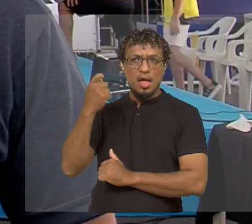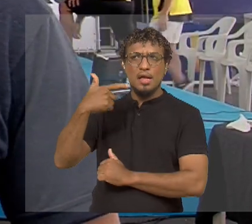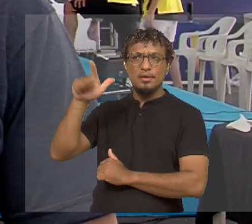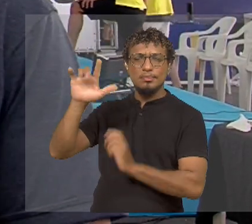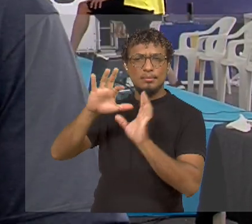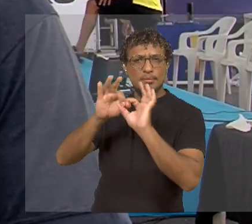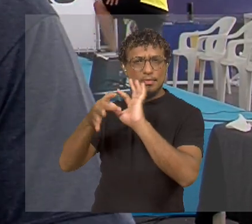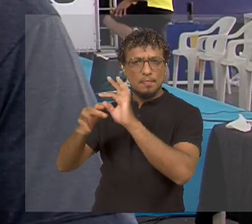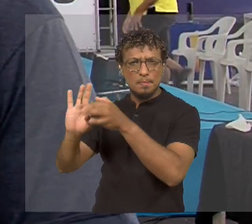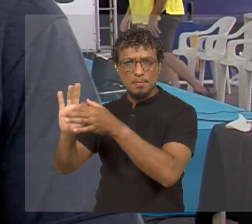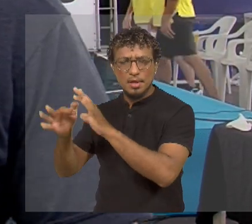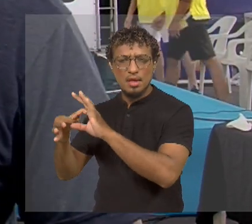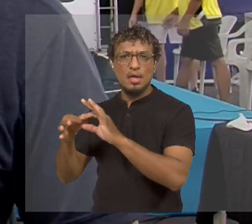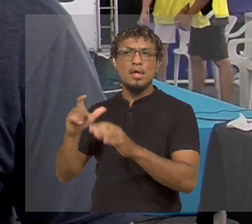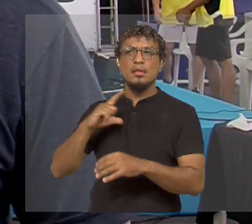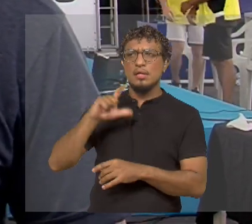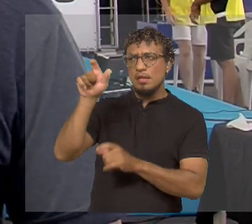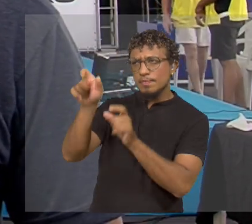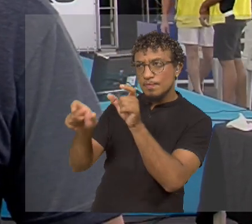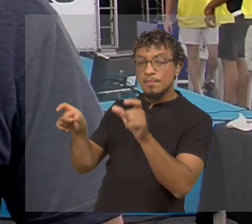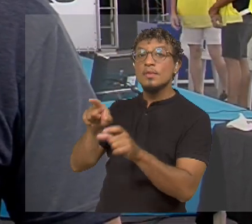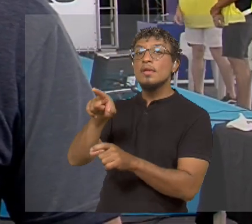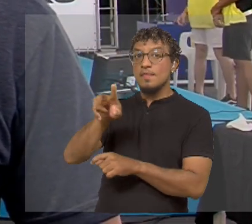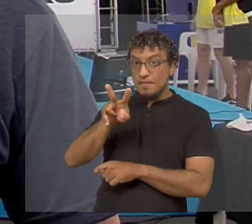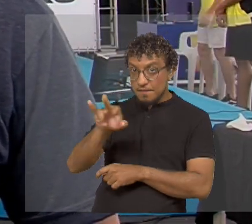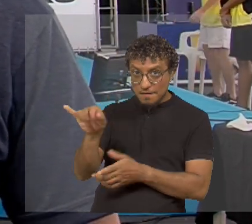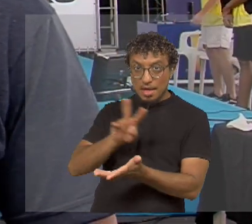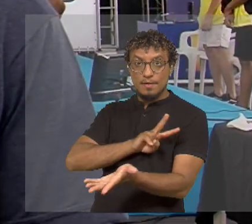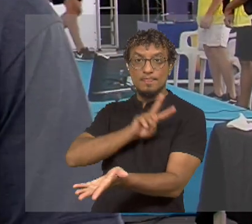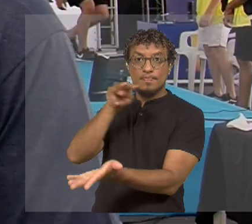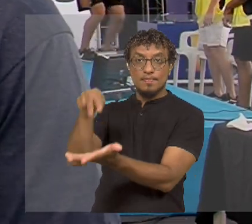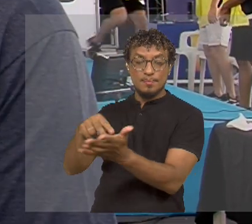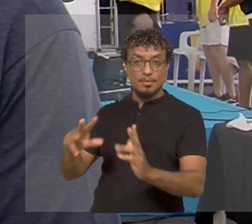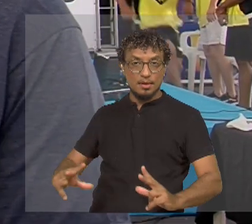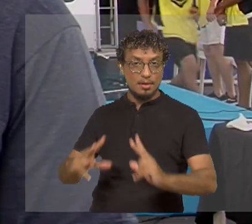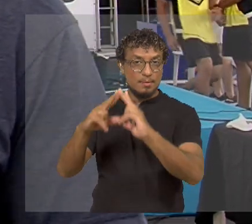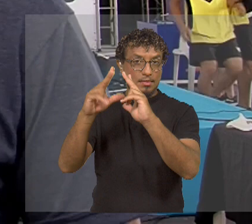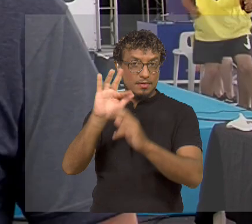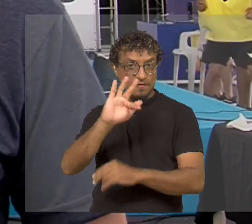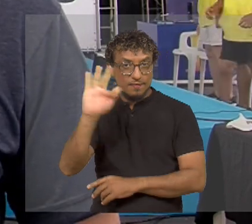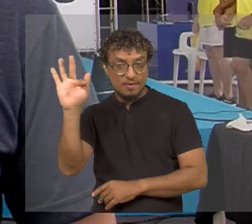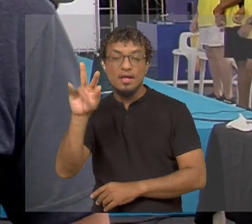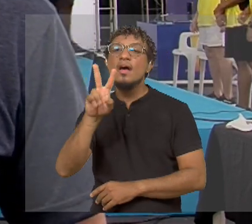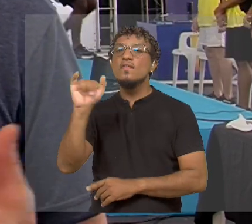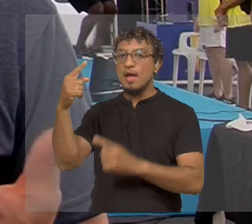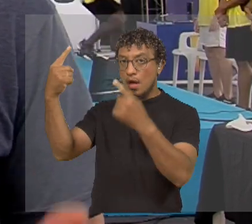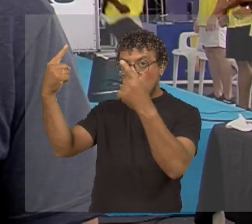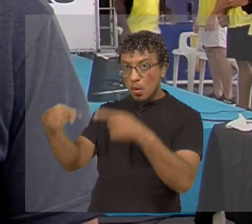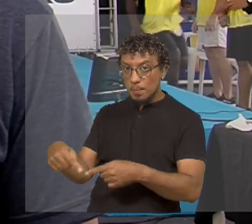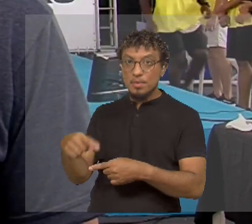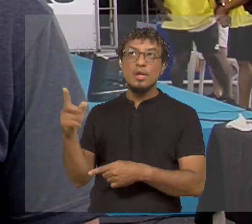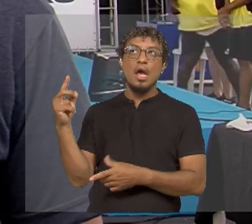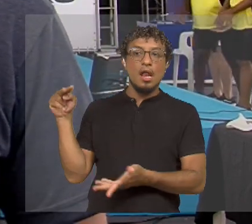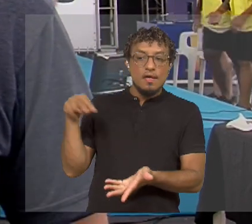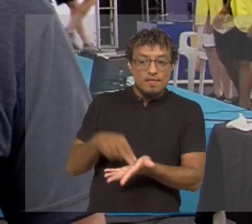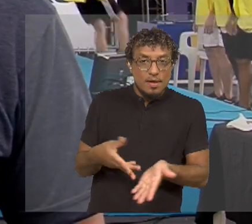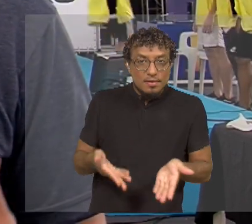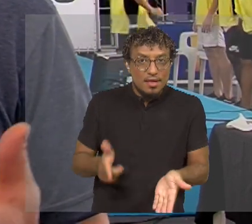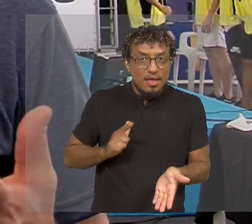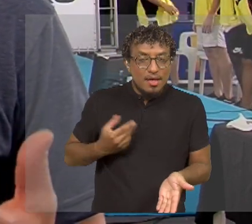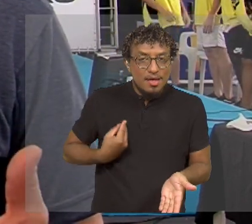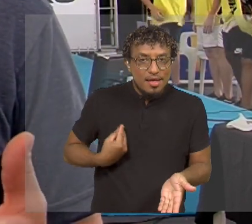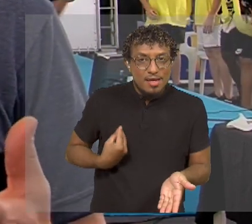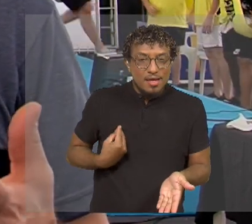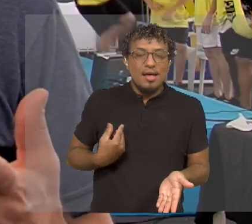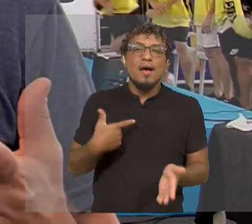Jogos Olímpicos, a atleta que vai participar dos Jogos Olímpicos de Paris está aqui e vai competir, isso acaba transmitindo